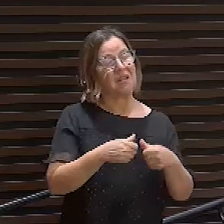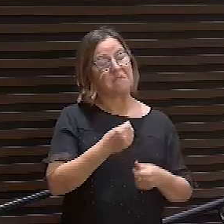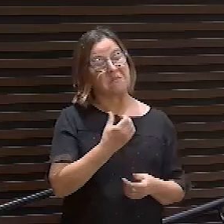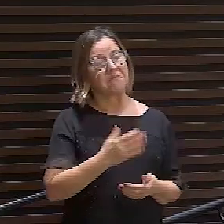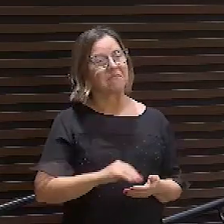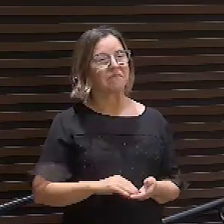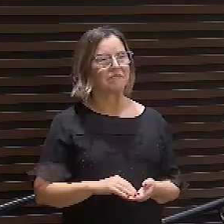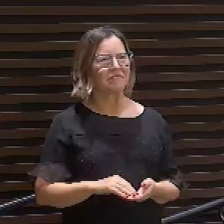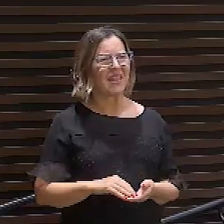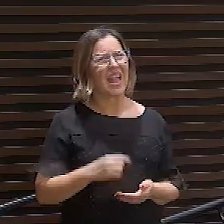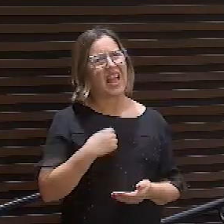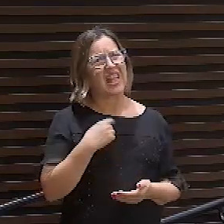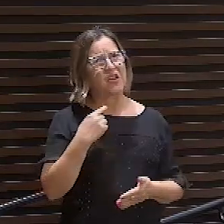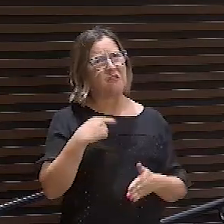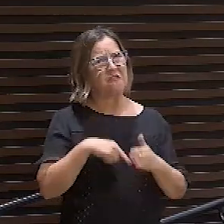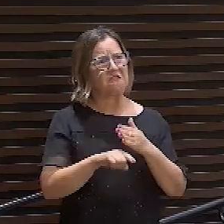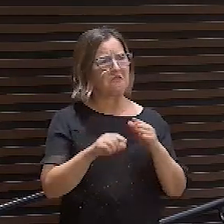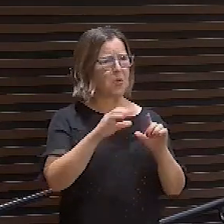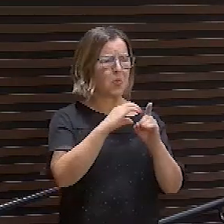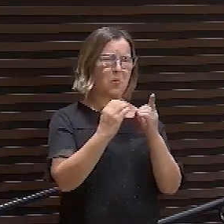Eu vou para